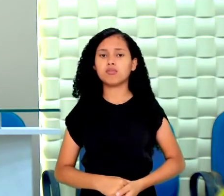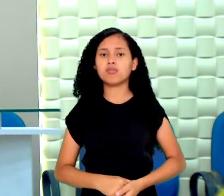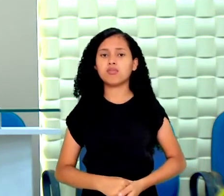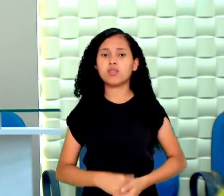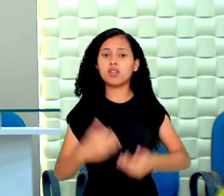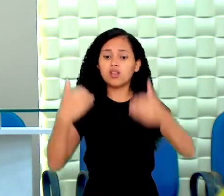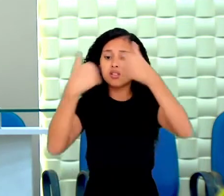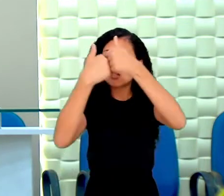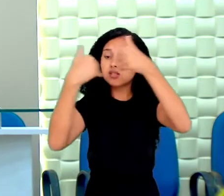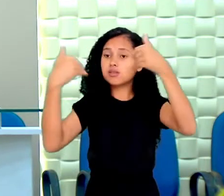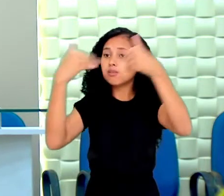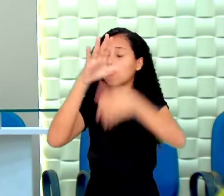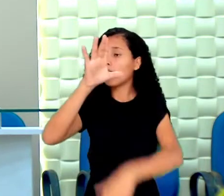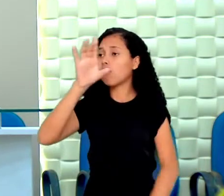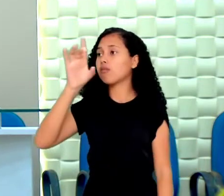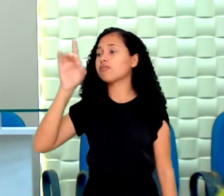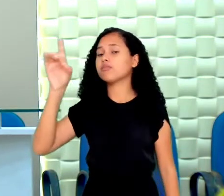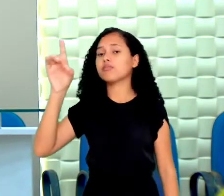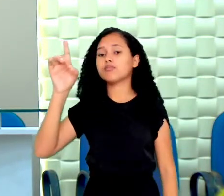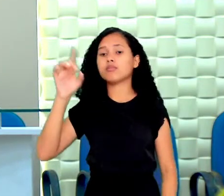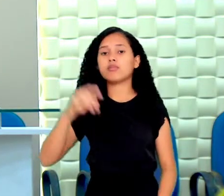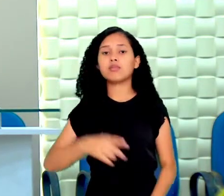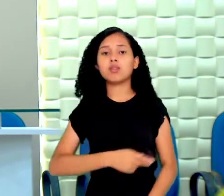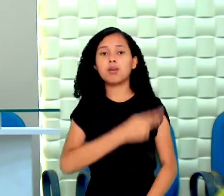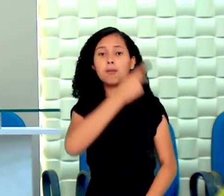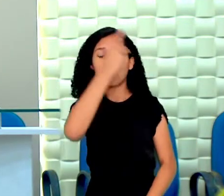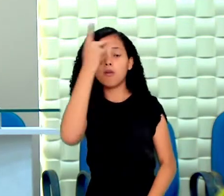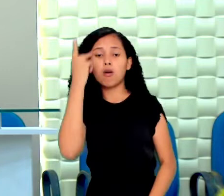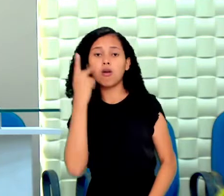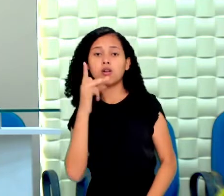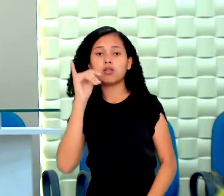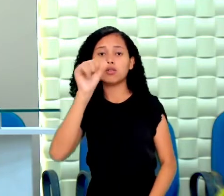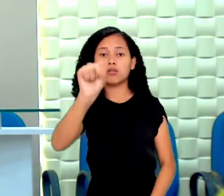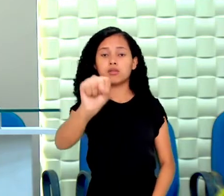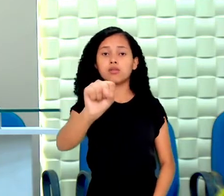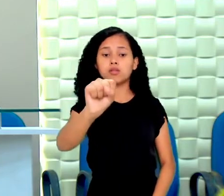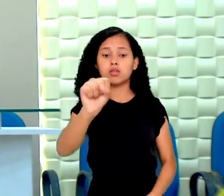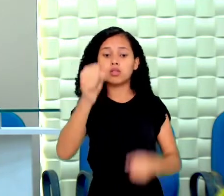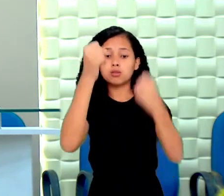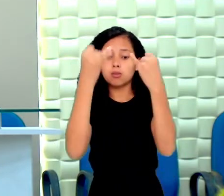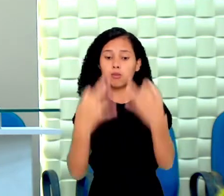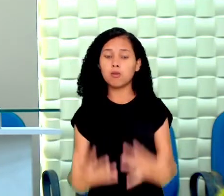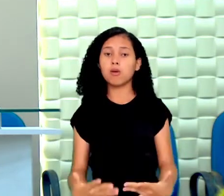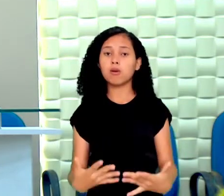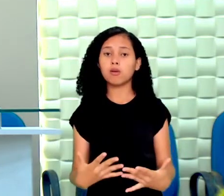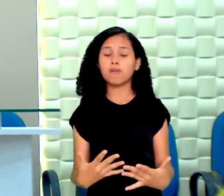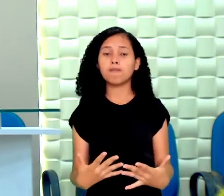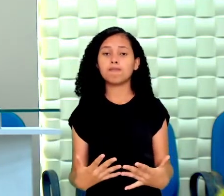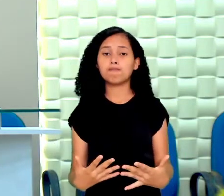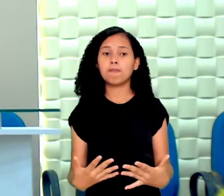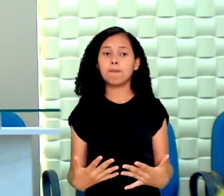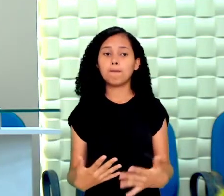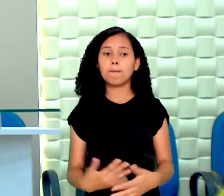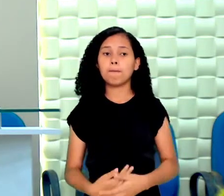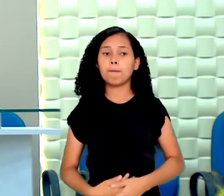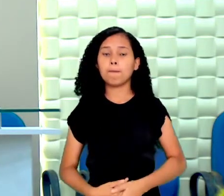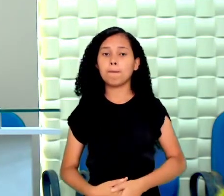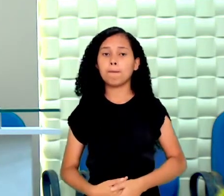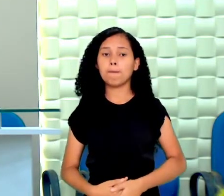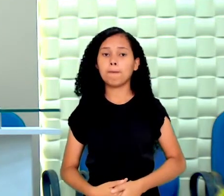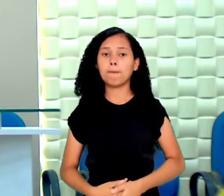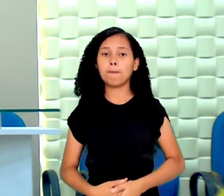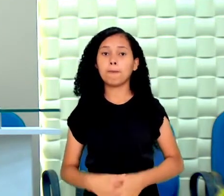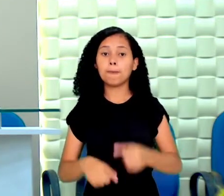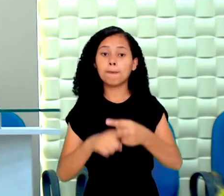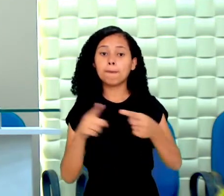Separada de Deus. O profeta diz, porque ele vai dizer: mas